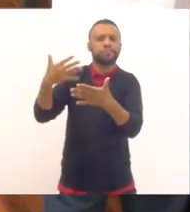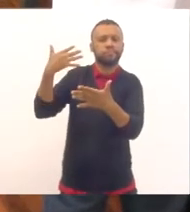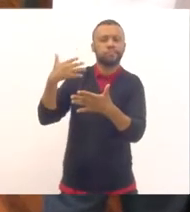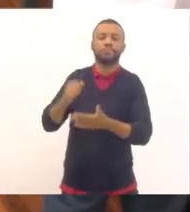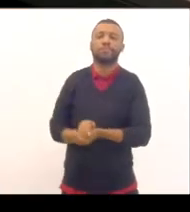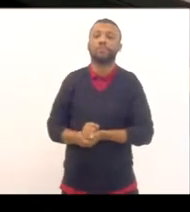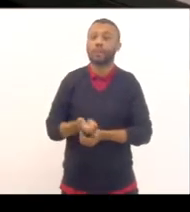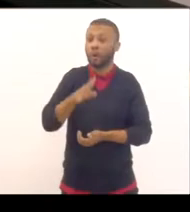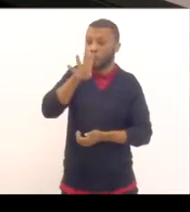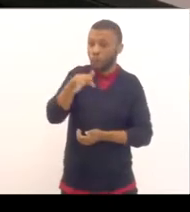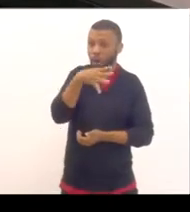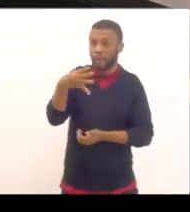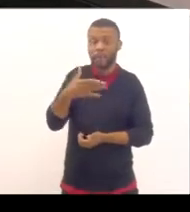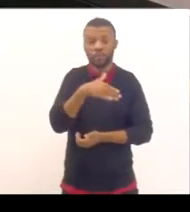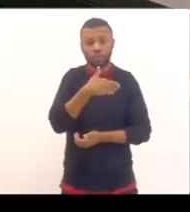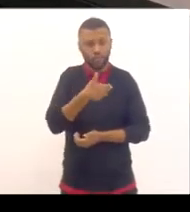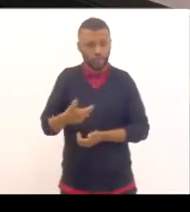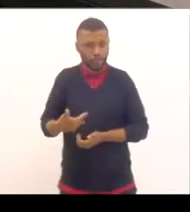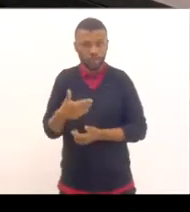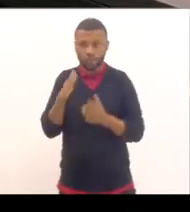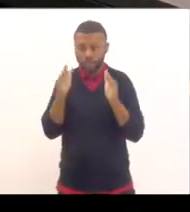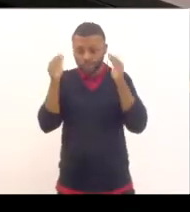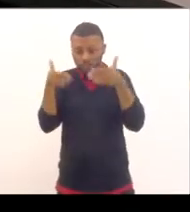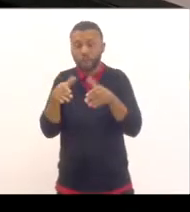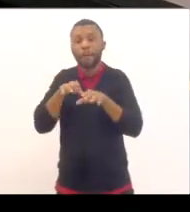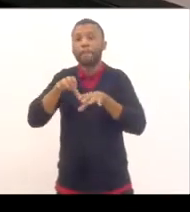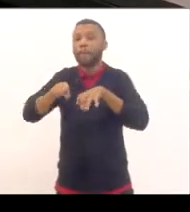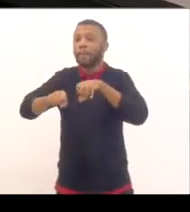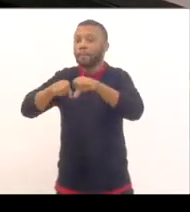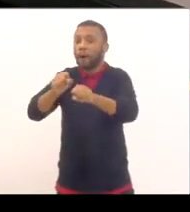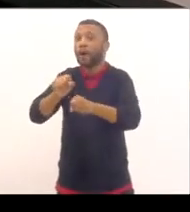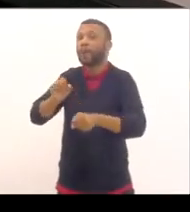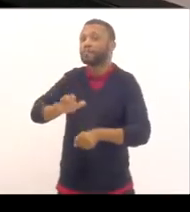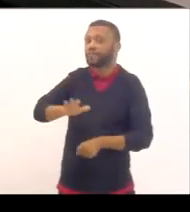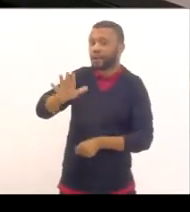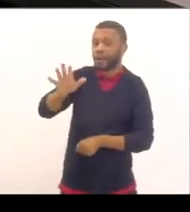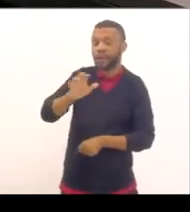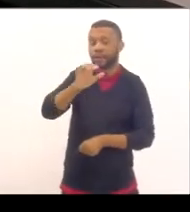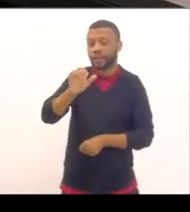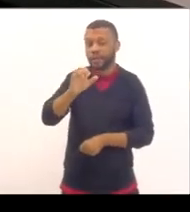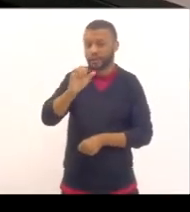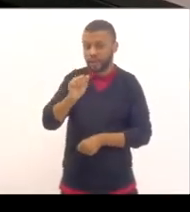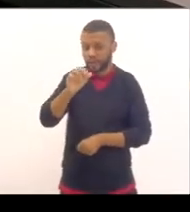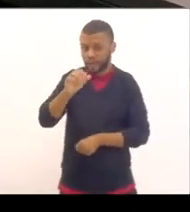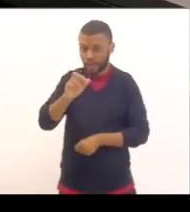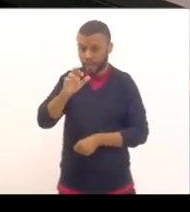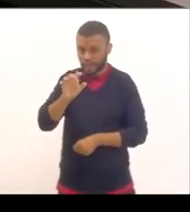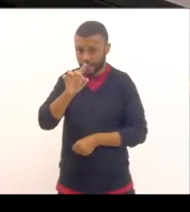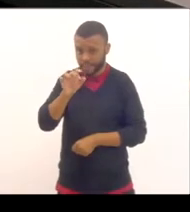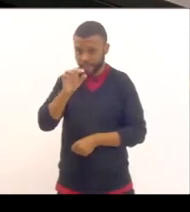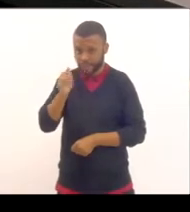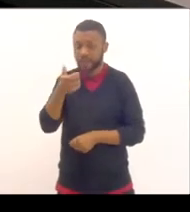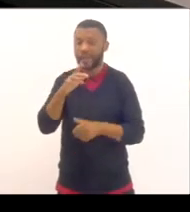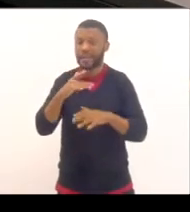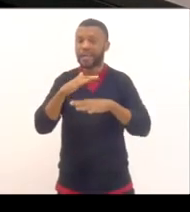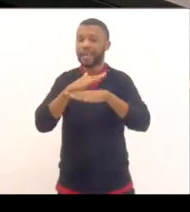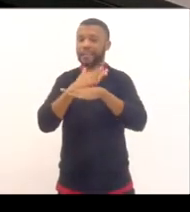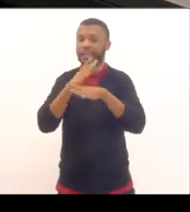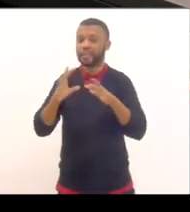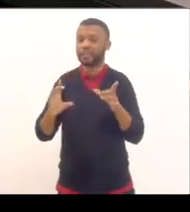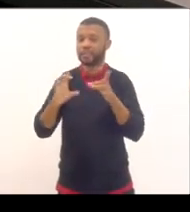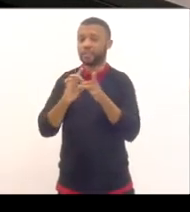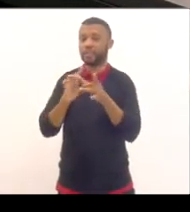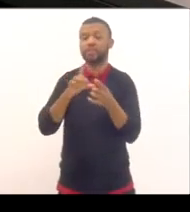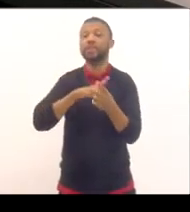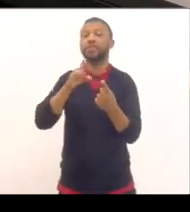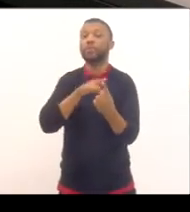é um programa de governo que é voltado para a ocupação na comunidade do Jacarezinho que é o programa Cidade integrada e ela tendo em